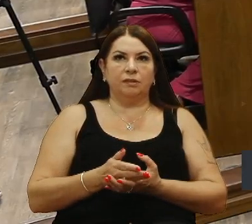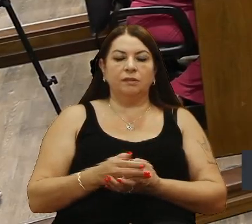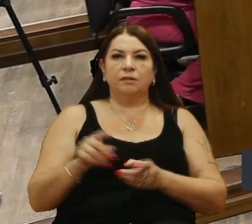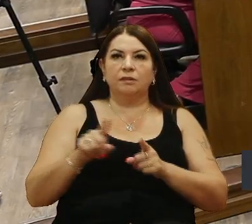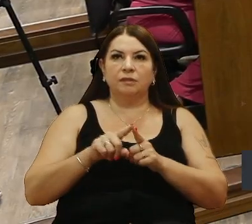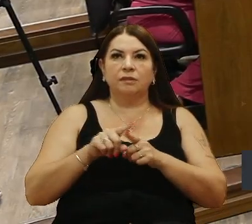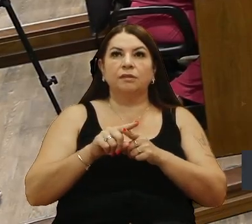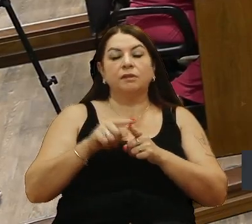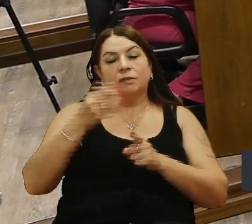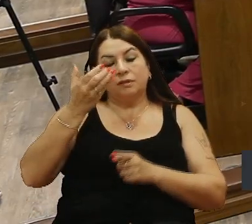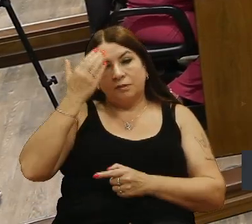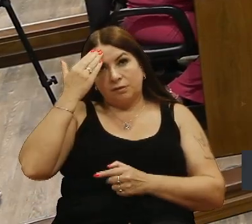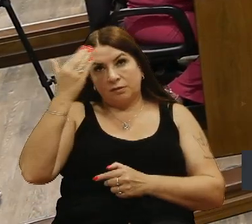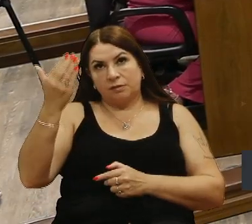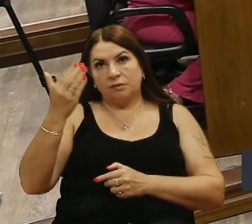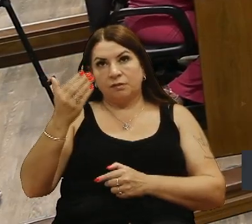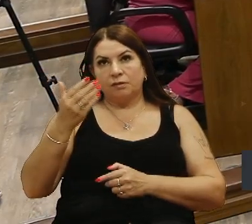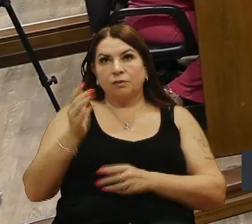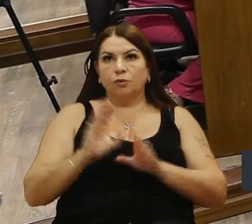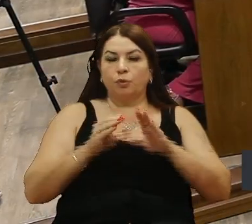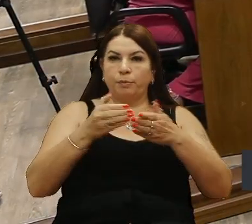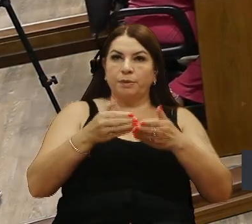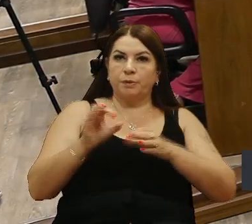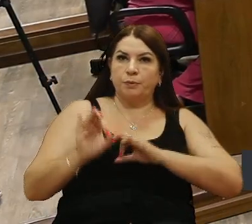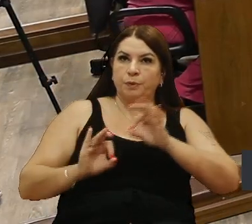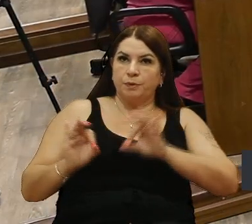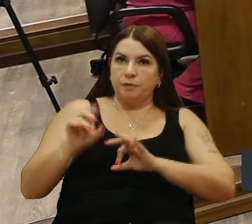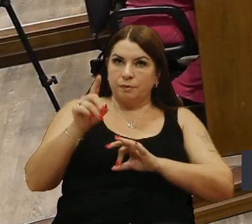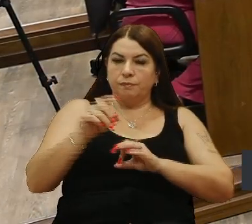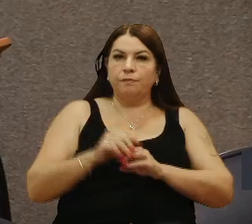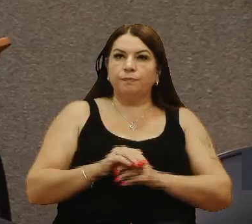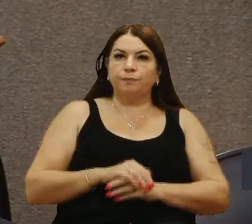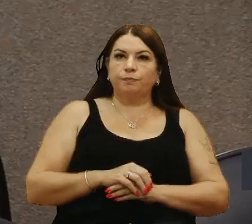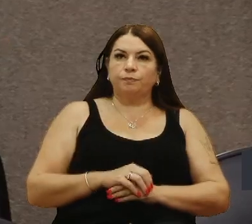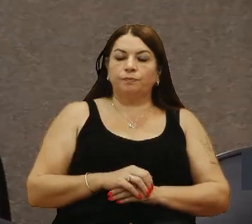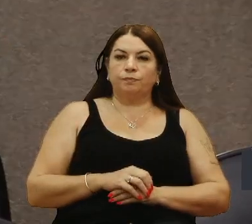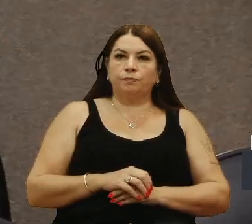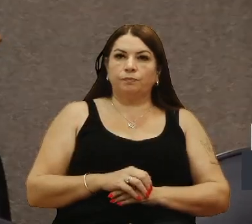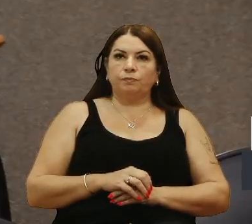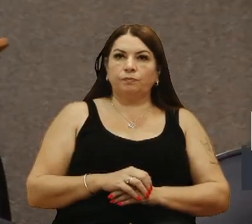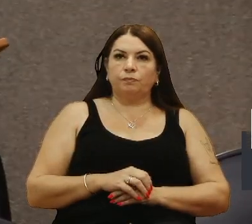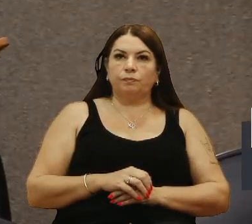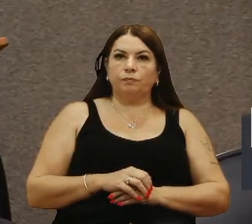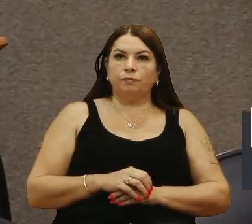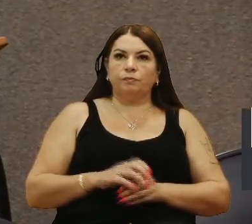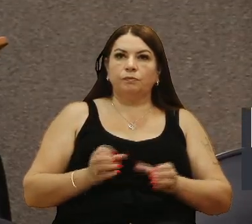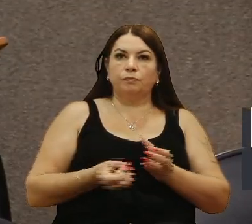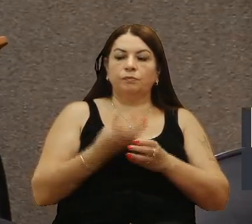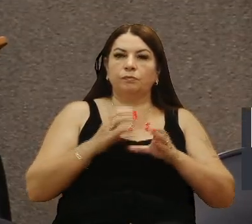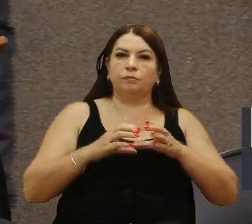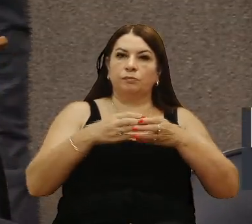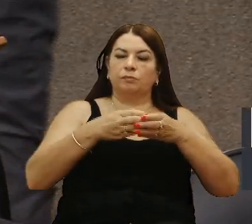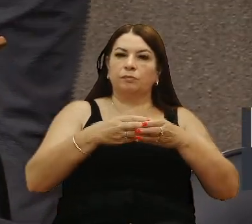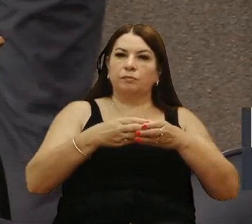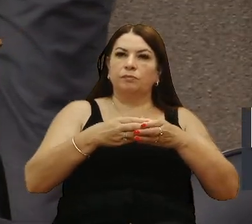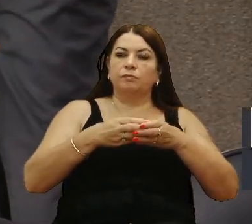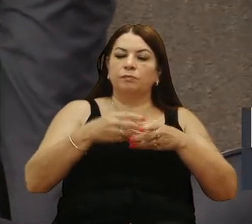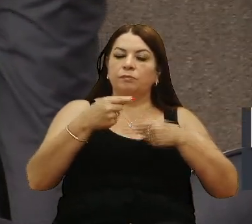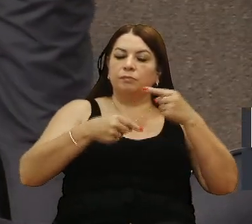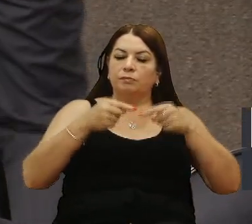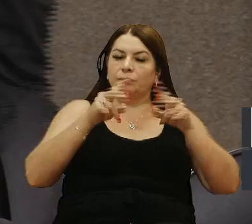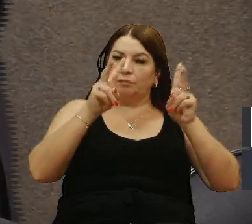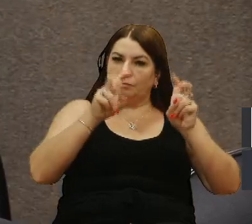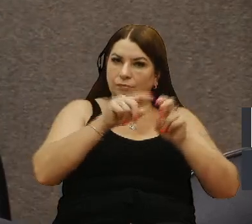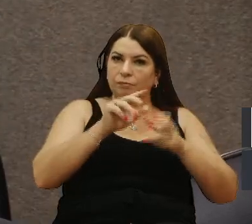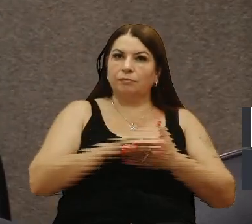Quero aqui agradecer a nossa comissão organizadora aí da nossa frente para a criação da nossa frente parlamentar